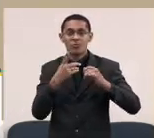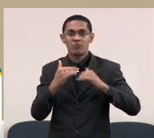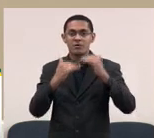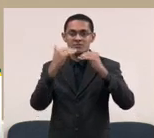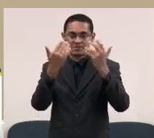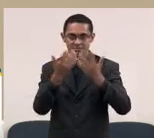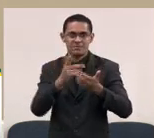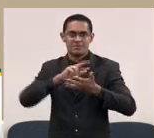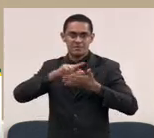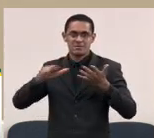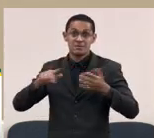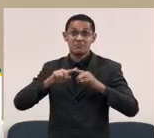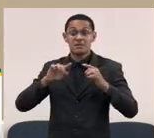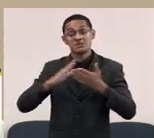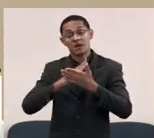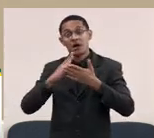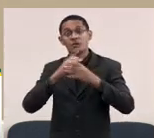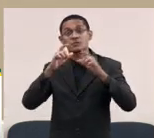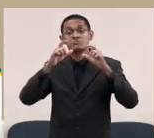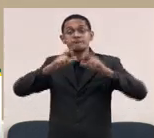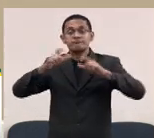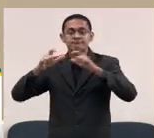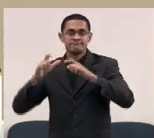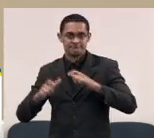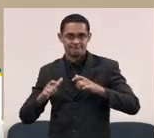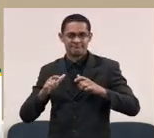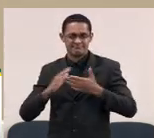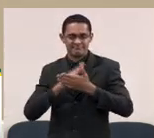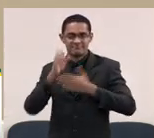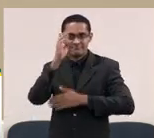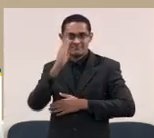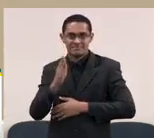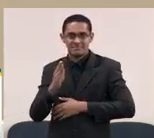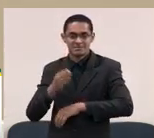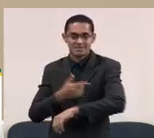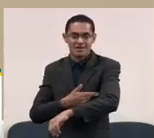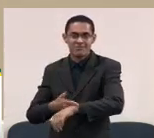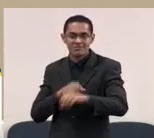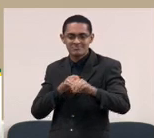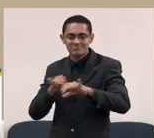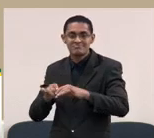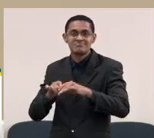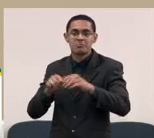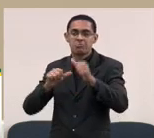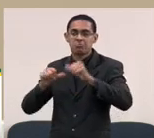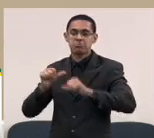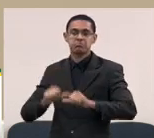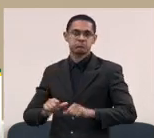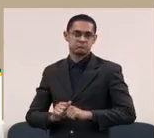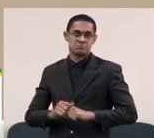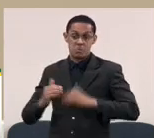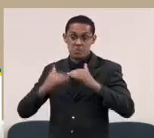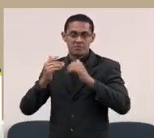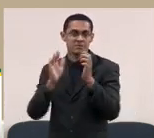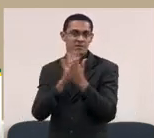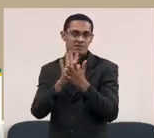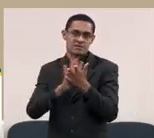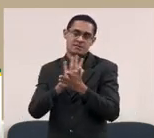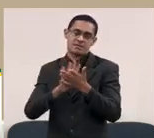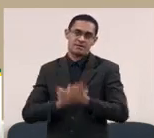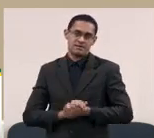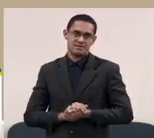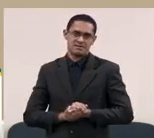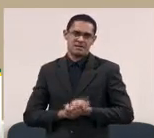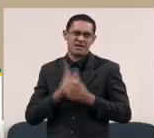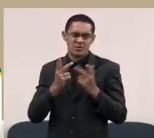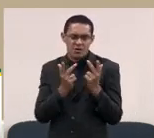dia, em muitas partes desse Brasil, a educação ela continua inalterada. Aquela educação bancária,